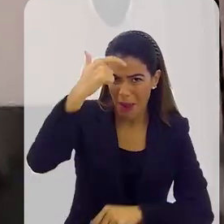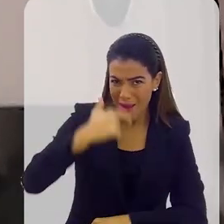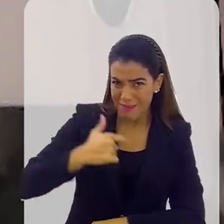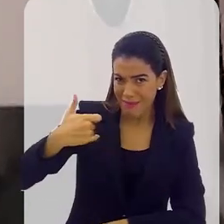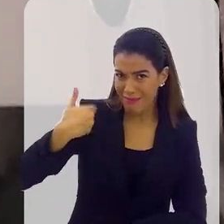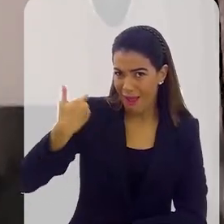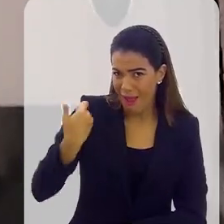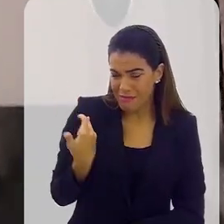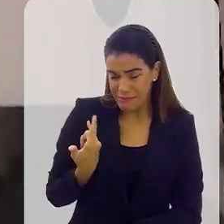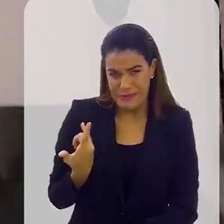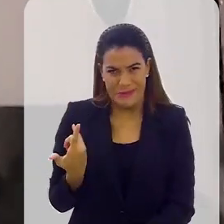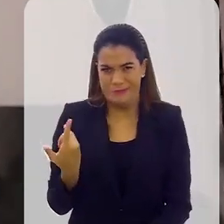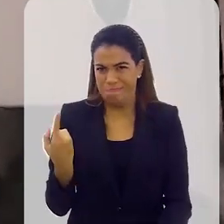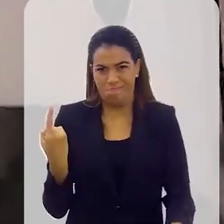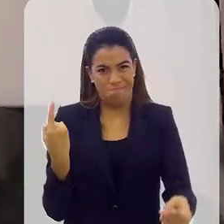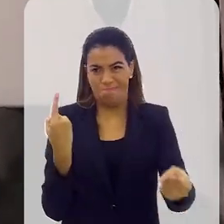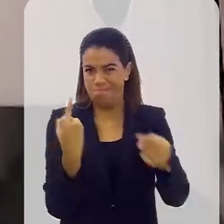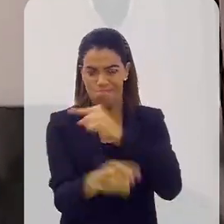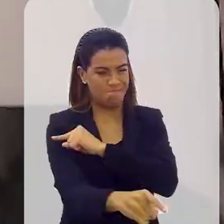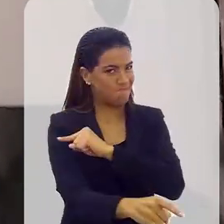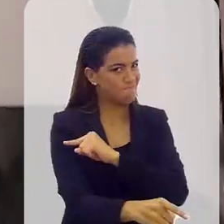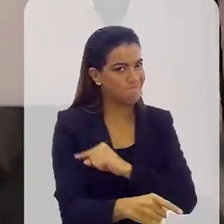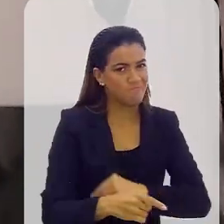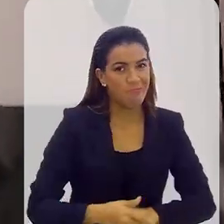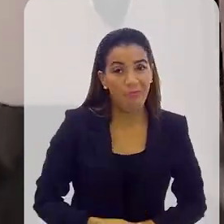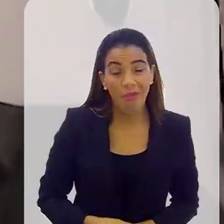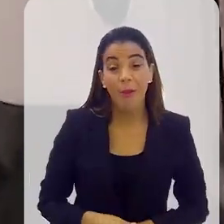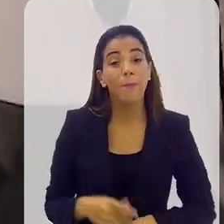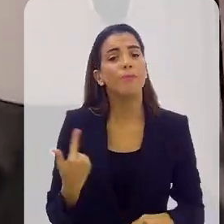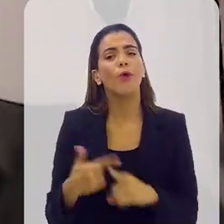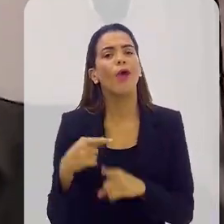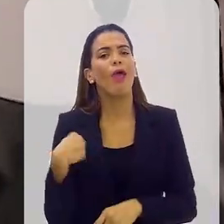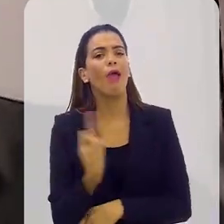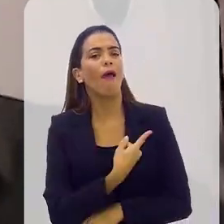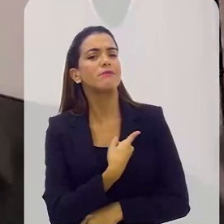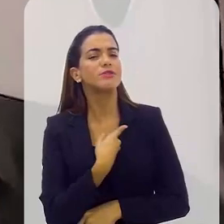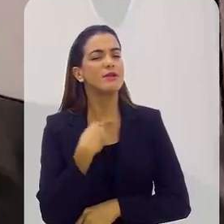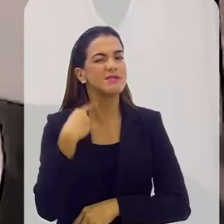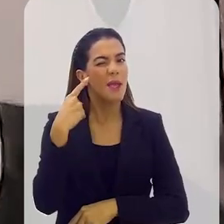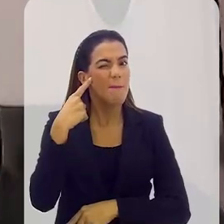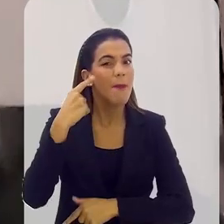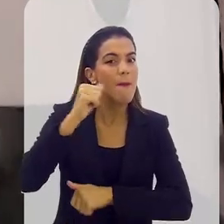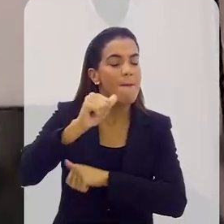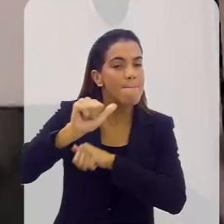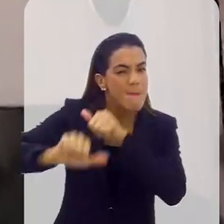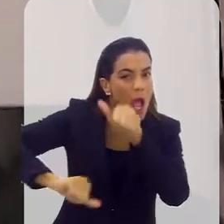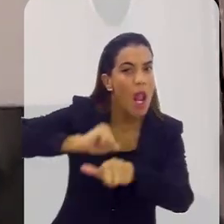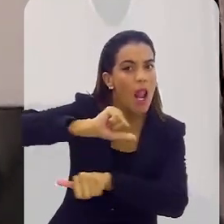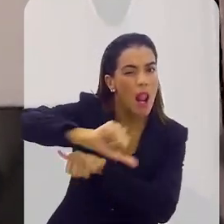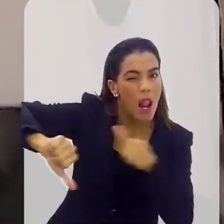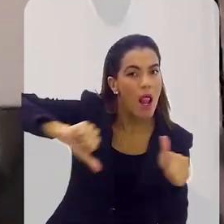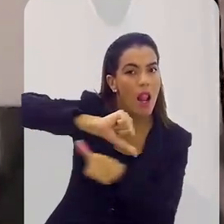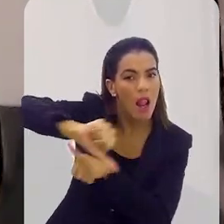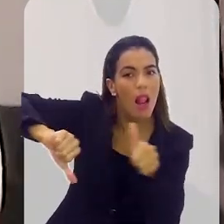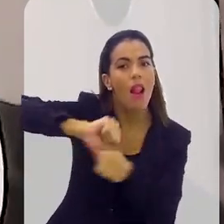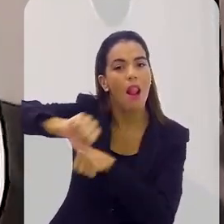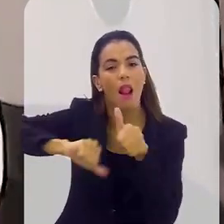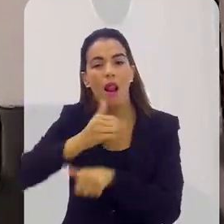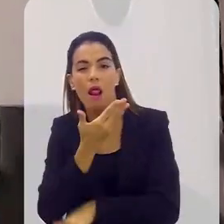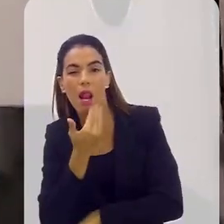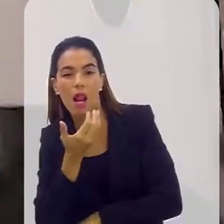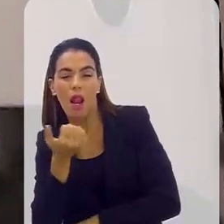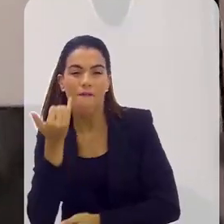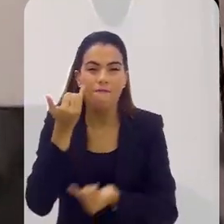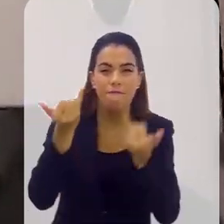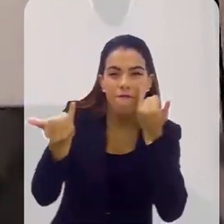não bate muito bem, né? Porque a gente procura se atualizar sempre, procura